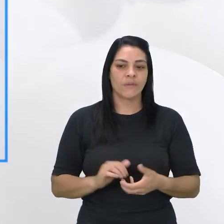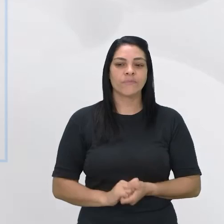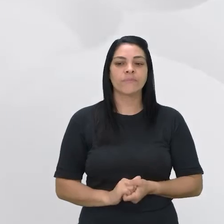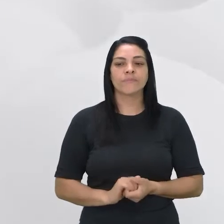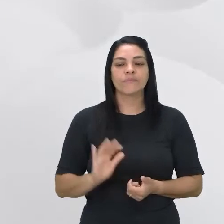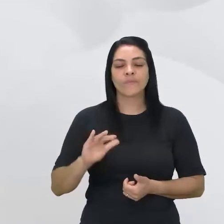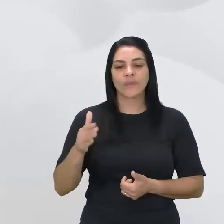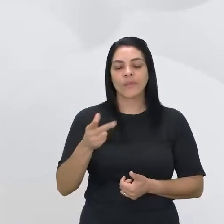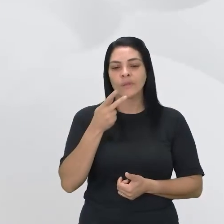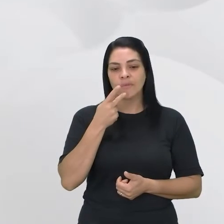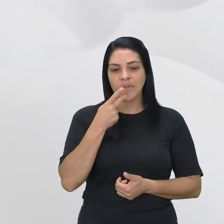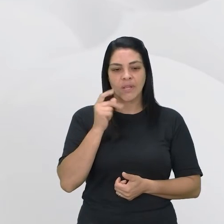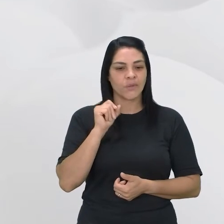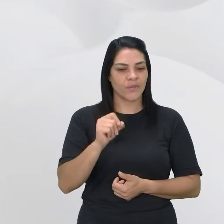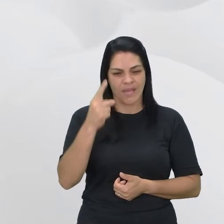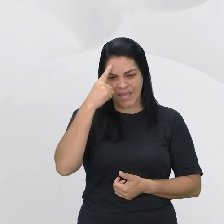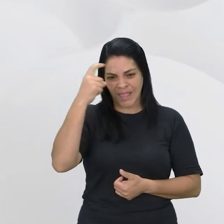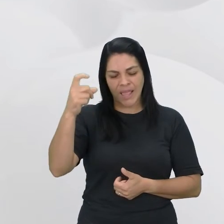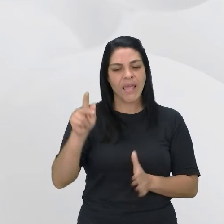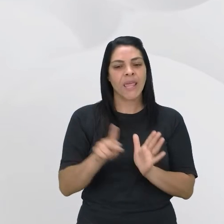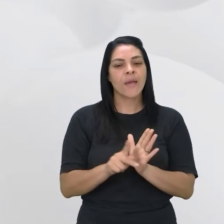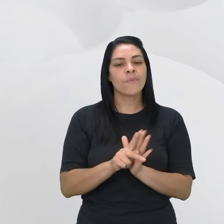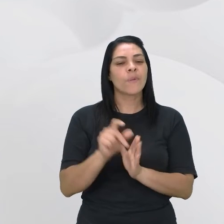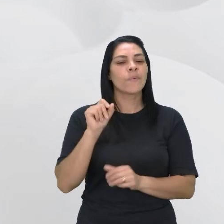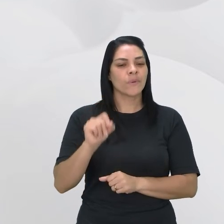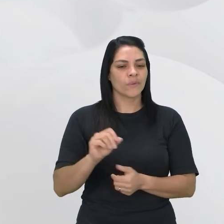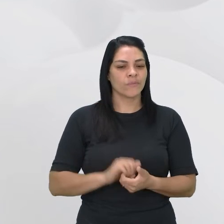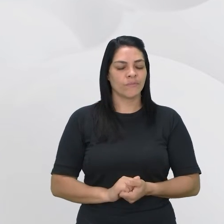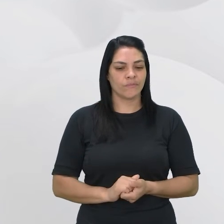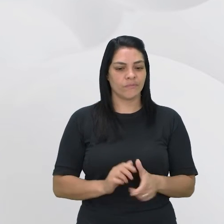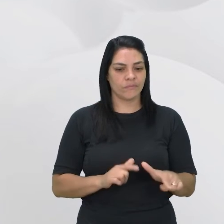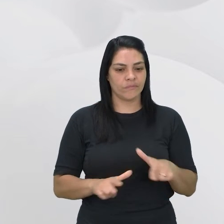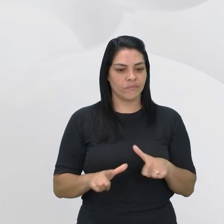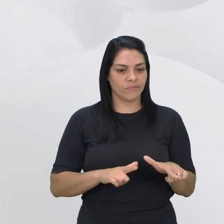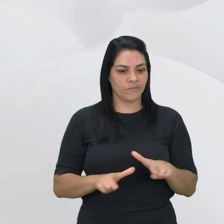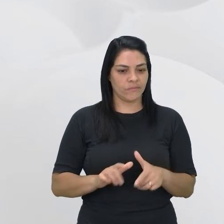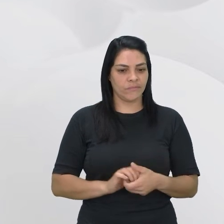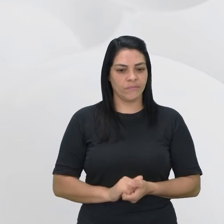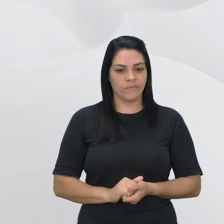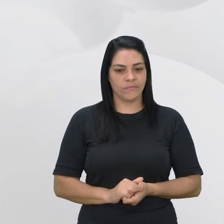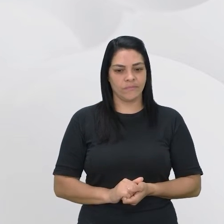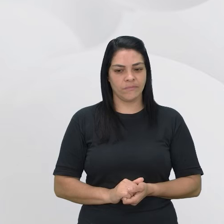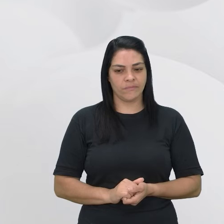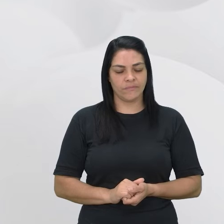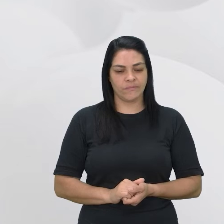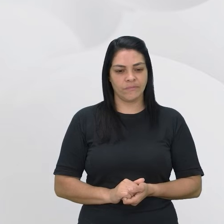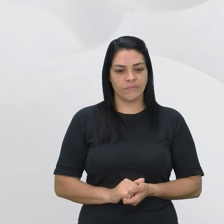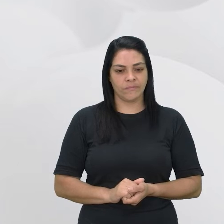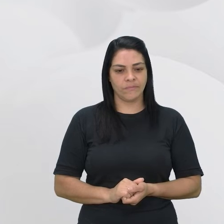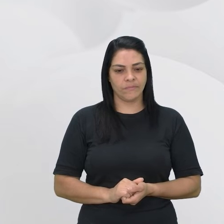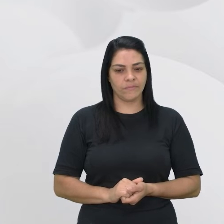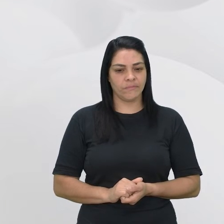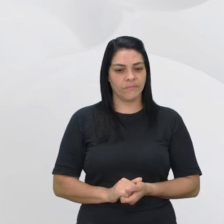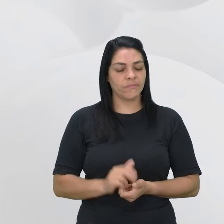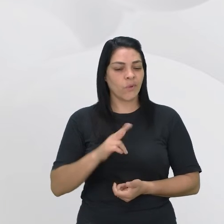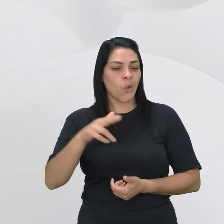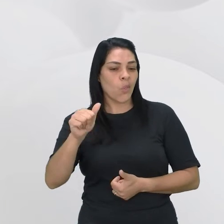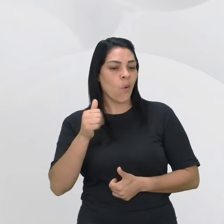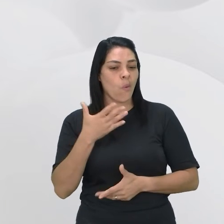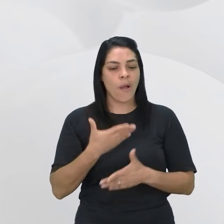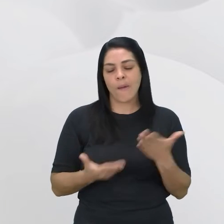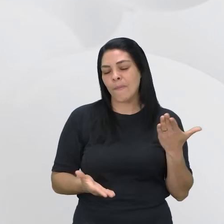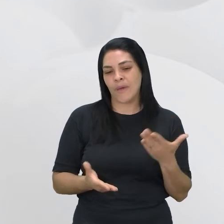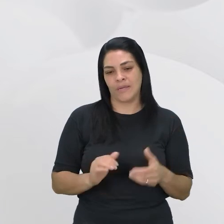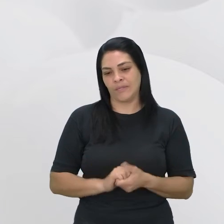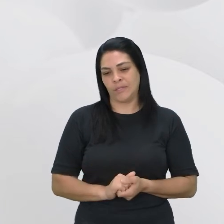falando então, trazendo essa ideia dos serviços um pouco, né? A gente, nunca perde de vista